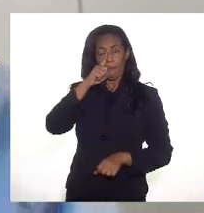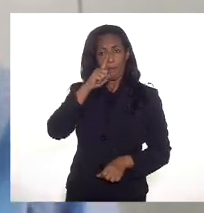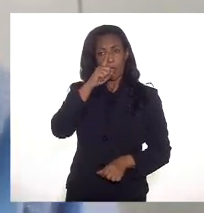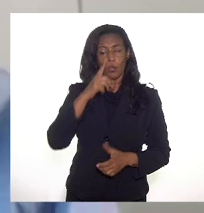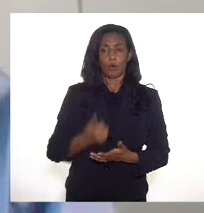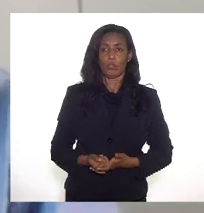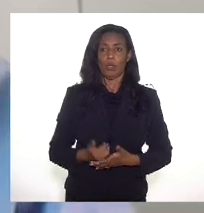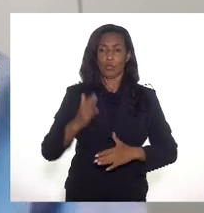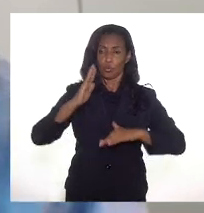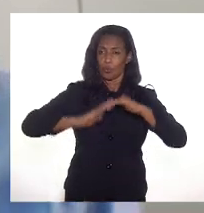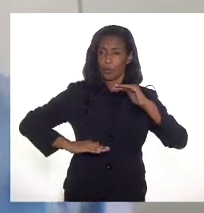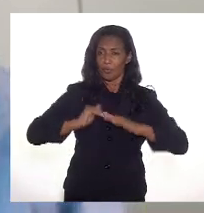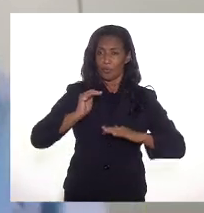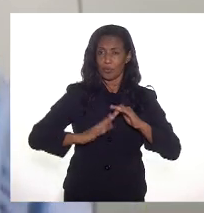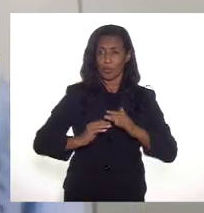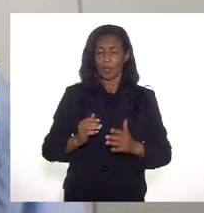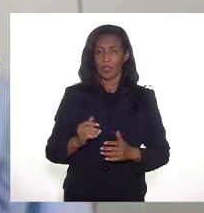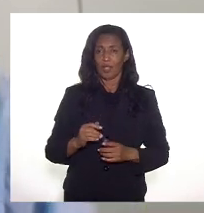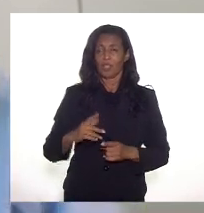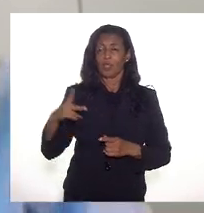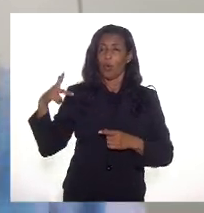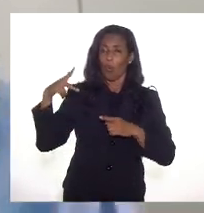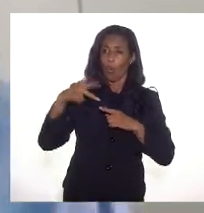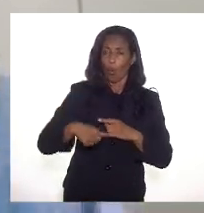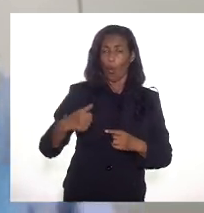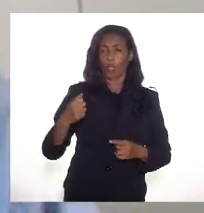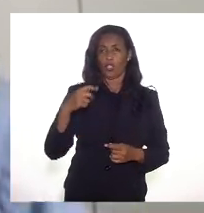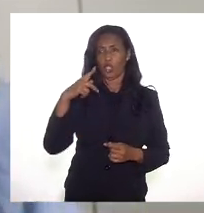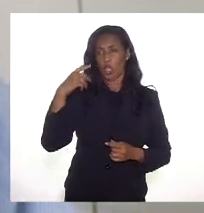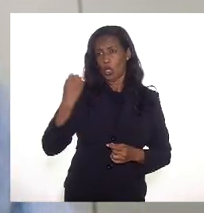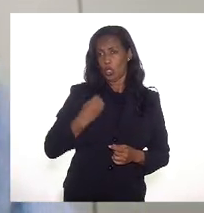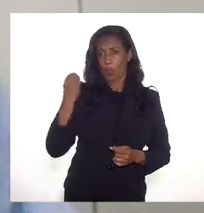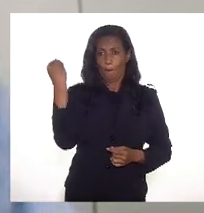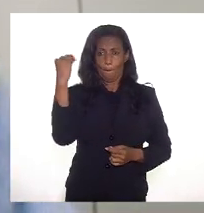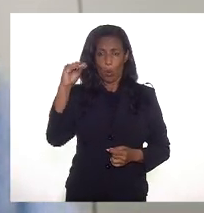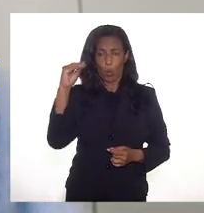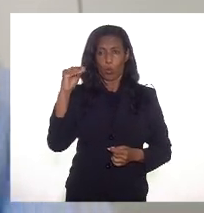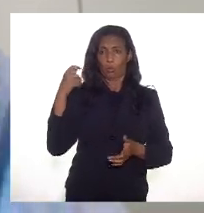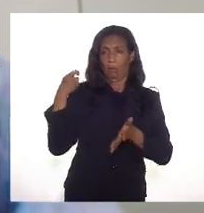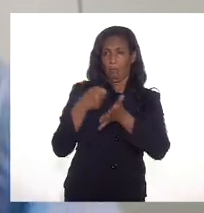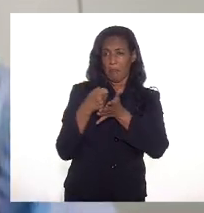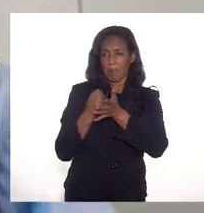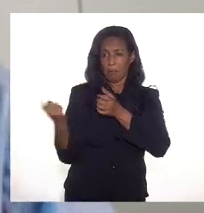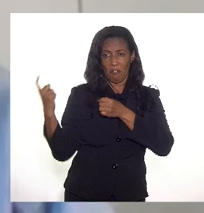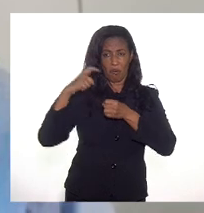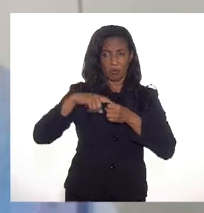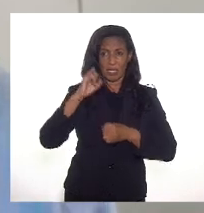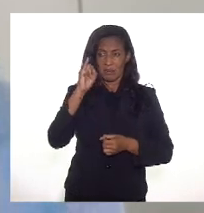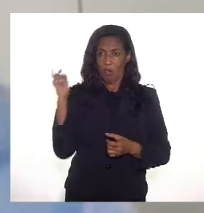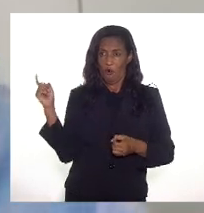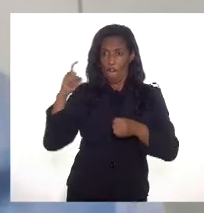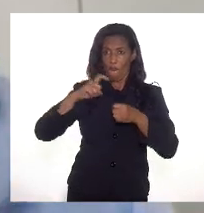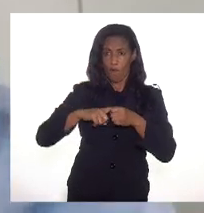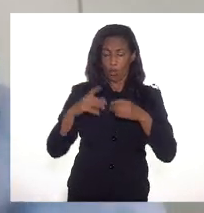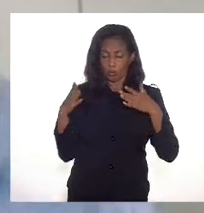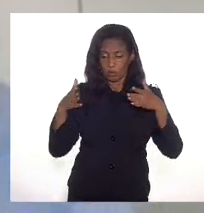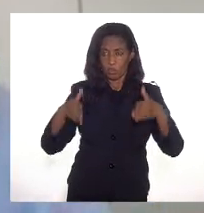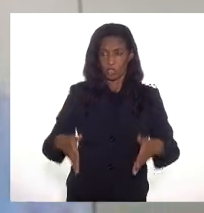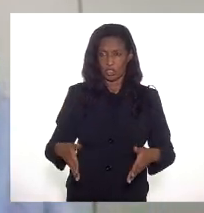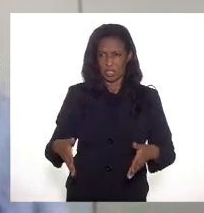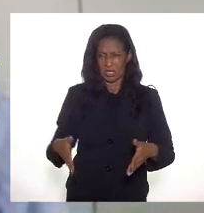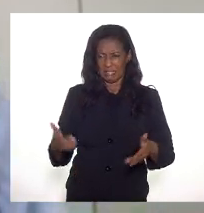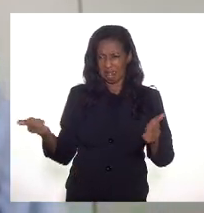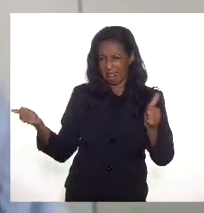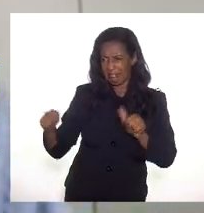tendo que enfrentar risco de corte de ponto, pressão para voltar. Quem volta se depara com condições inadequadas